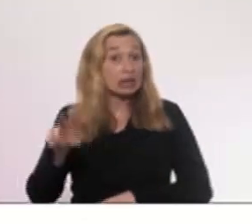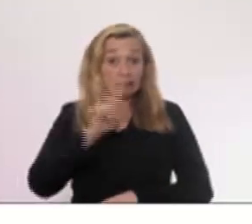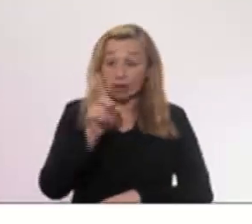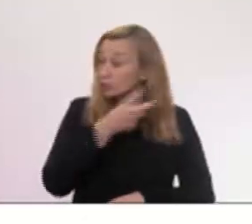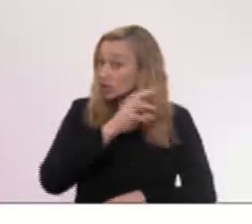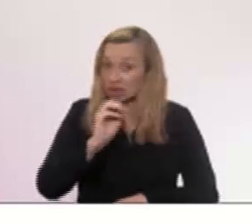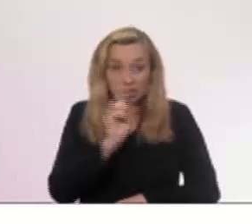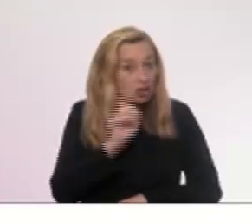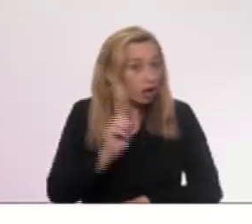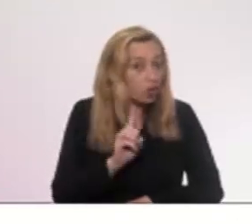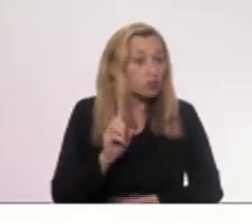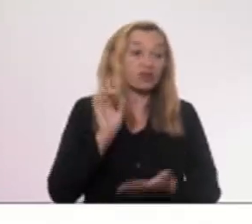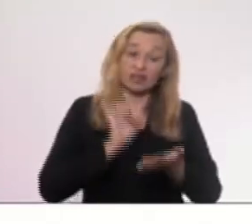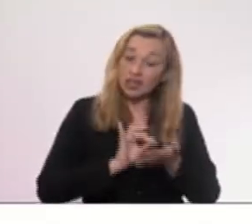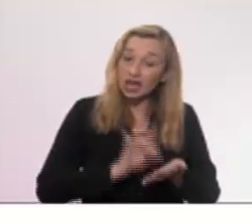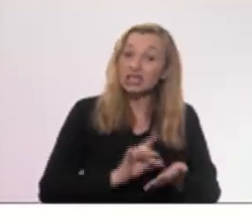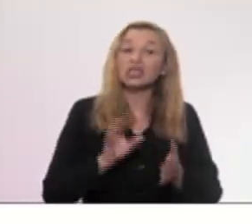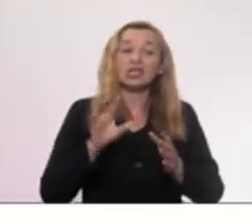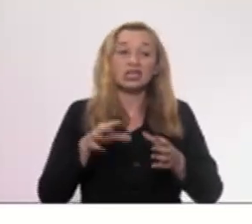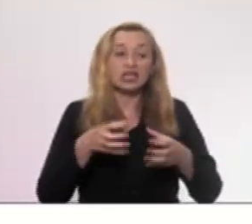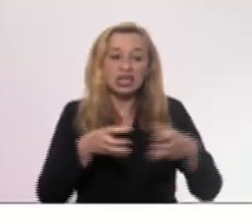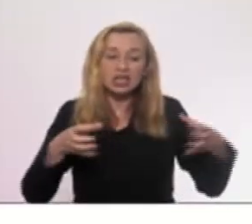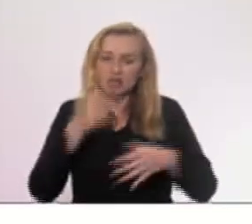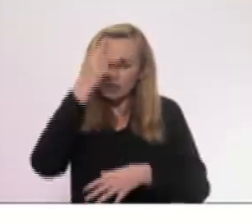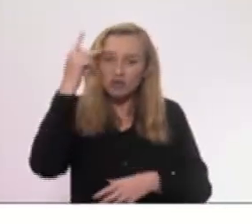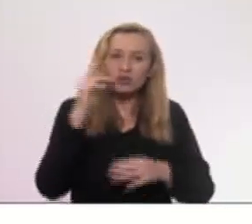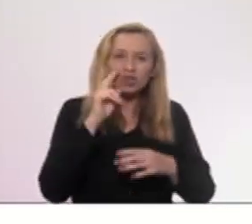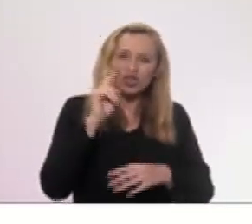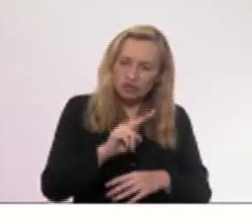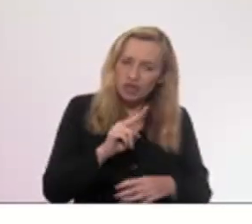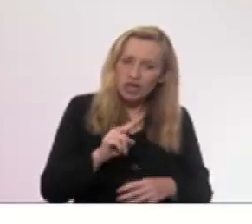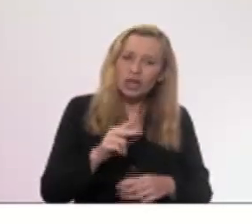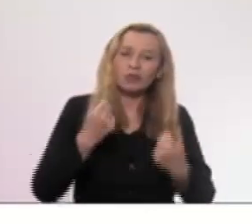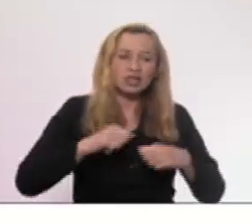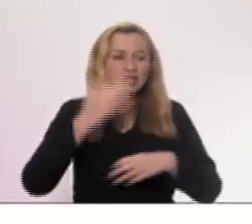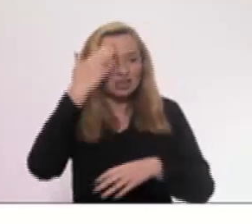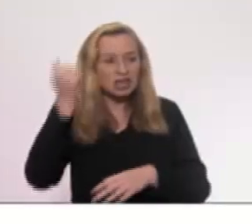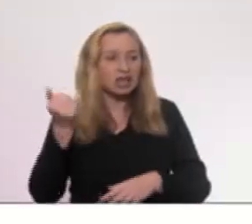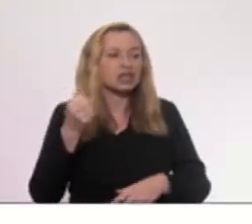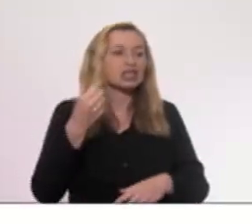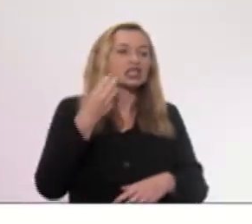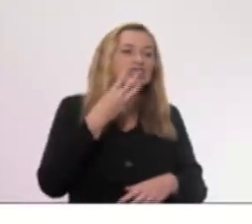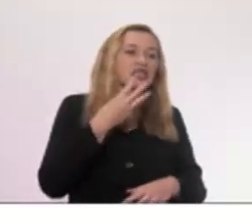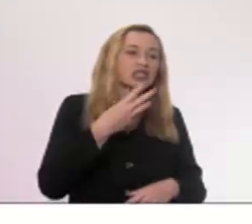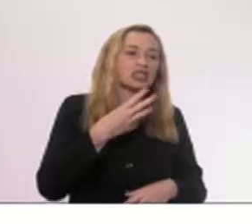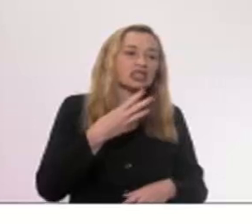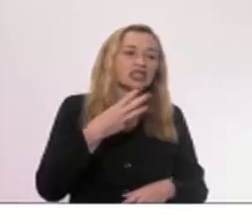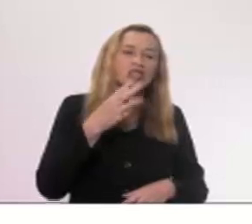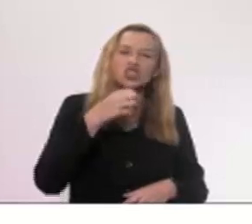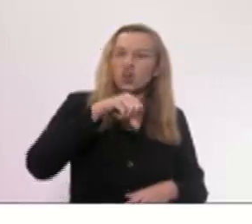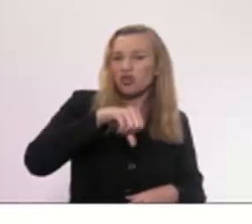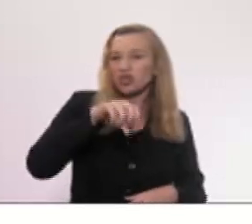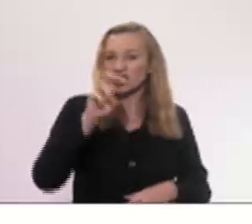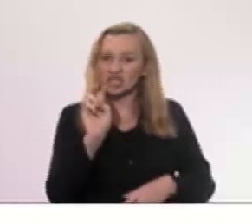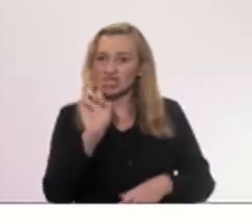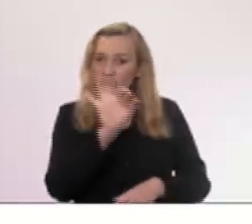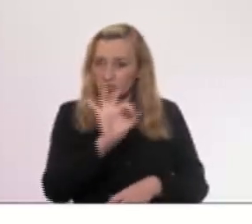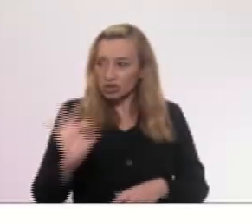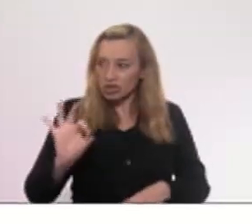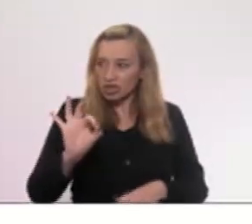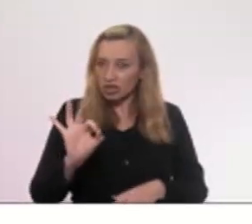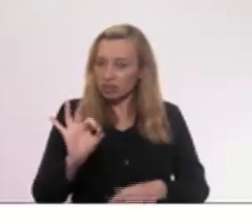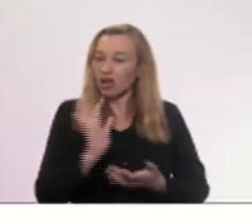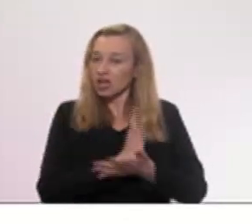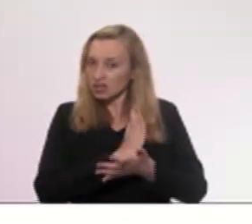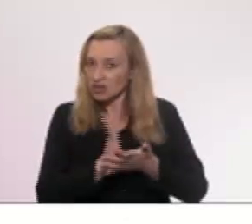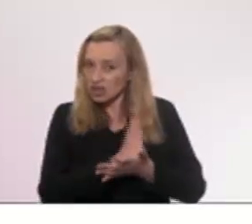que como grande parte, quem nos assiste precisa saber, grande parte, 85%, 90%, às vezes 95% do